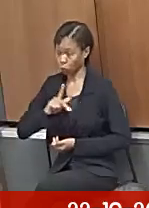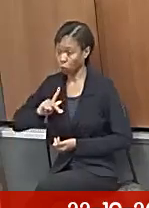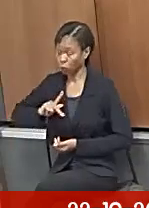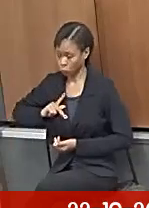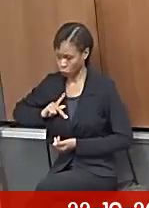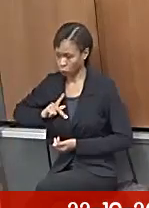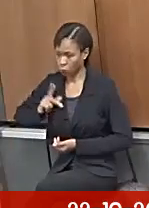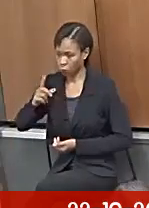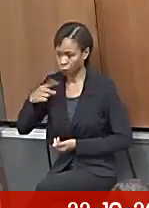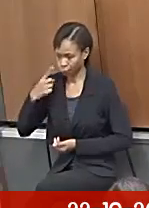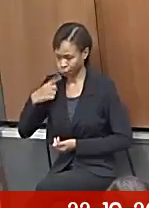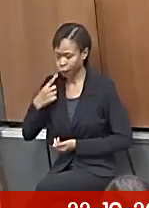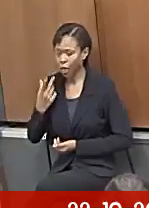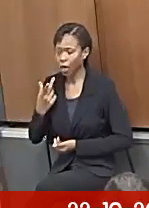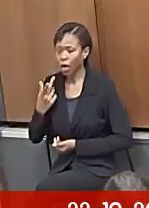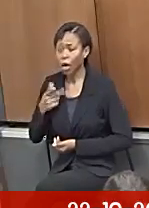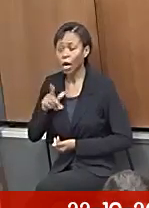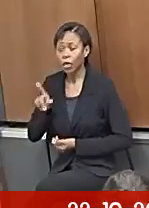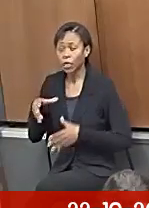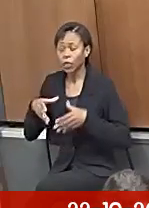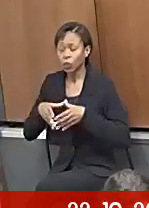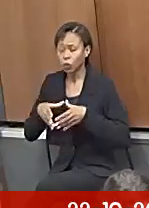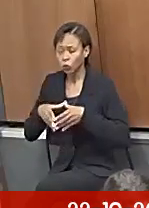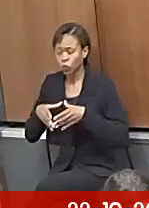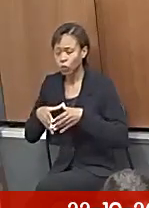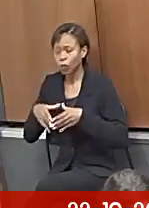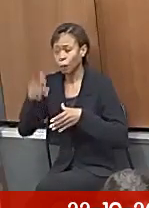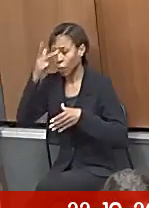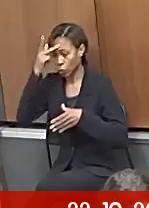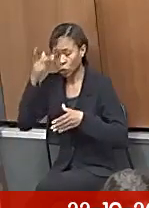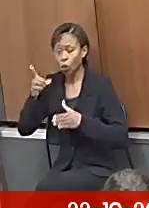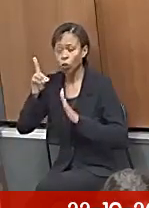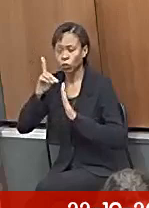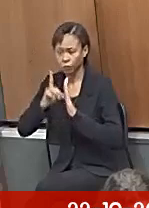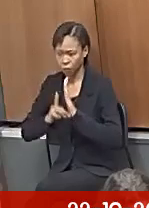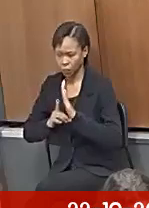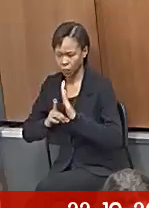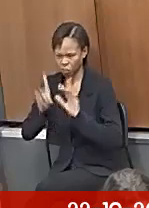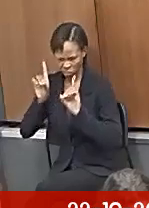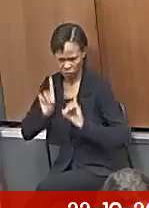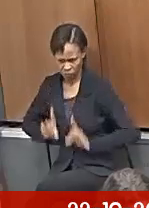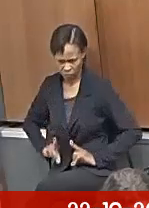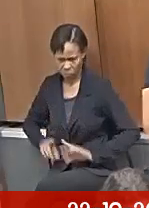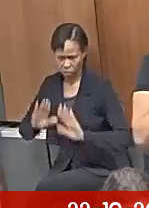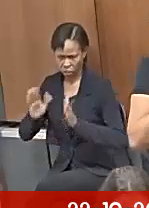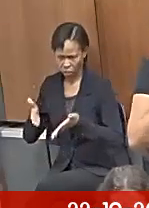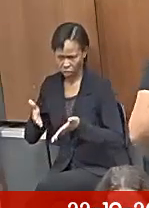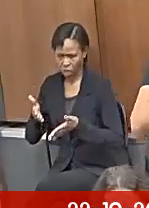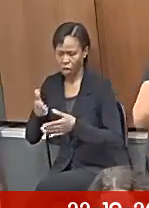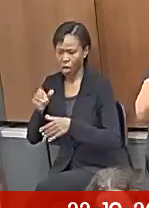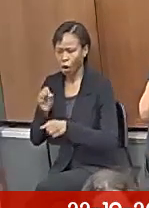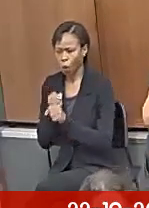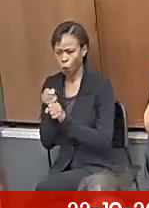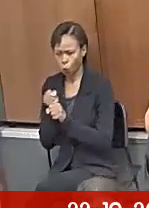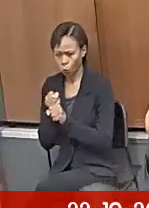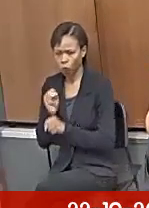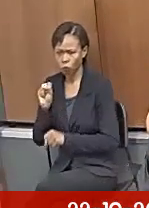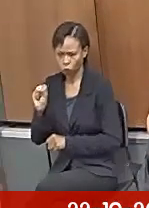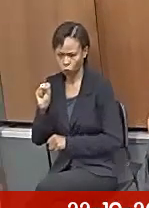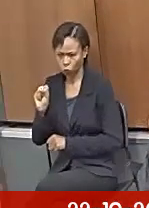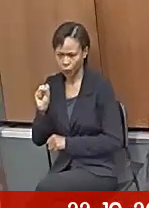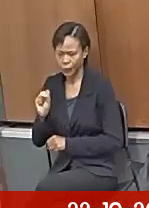coordeno a Defensoria da Pessoa com Deficiência há cerca de 8 anos. E eu costumo, sempre que eu